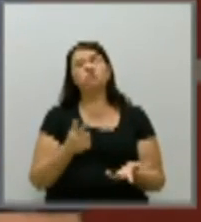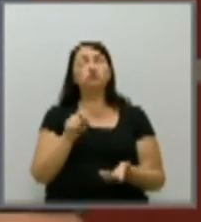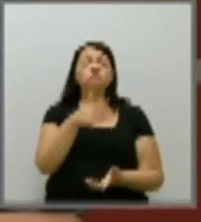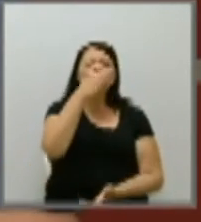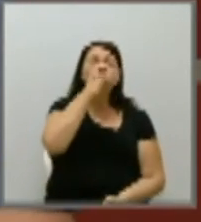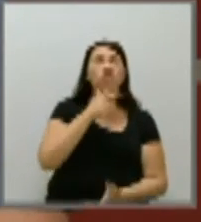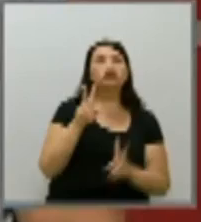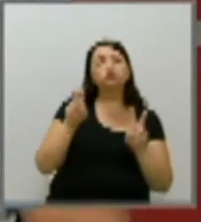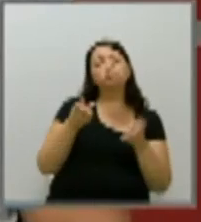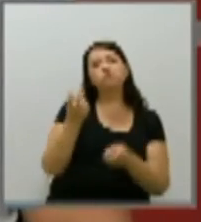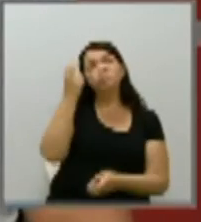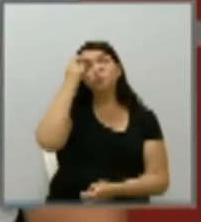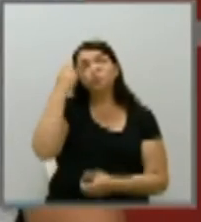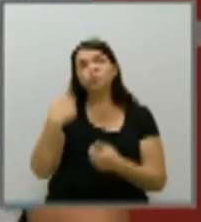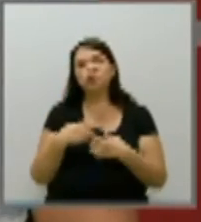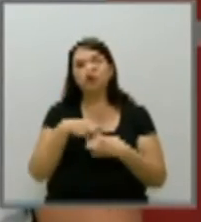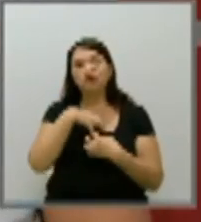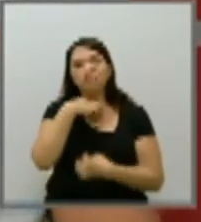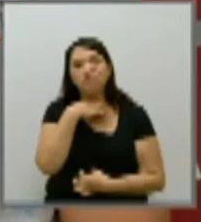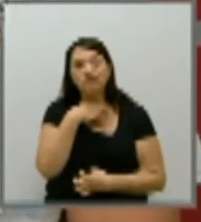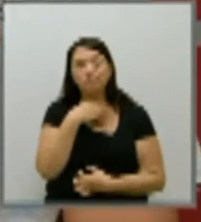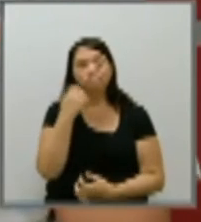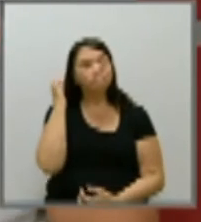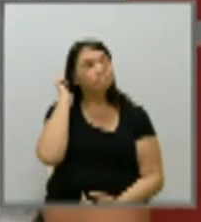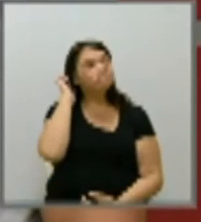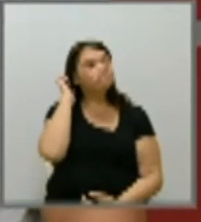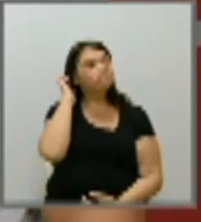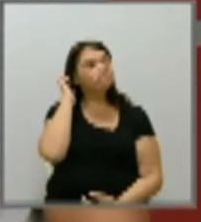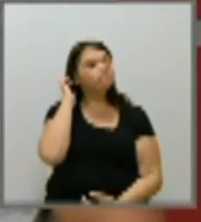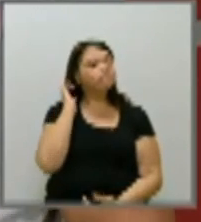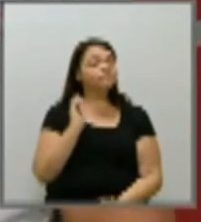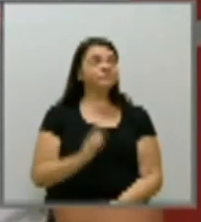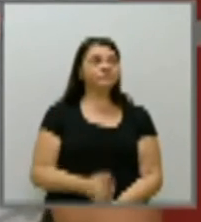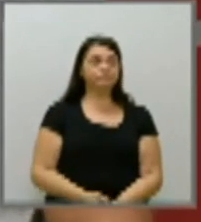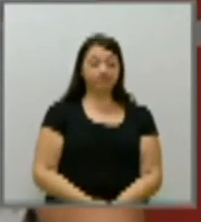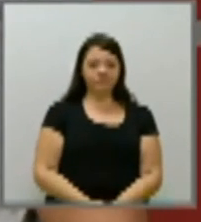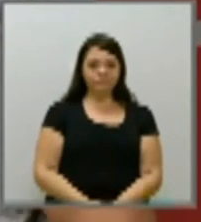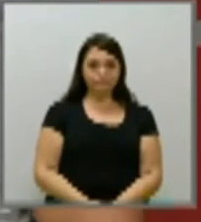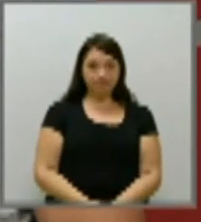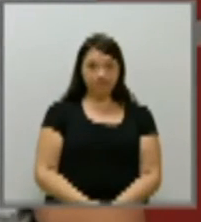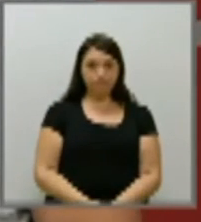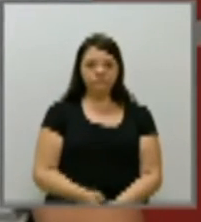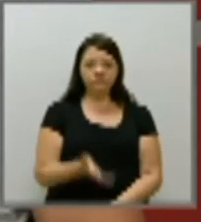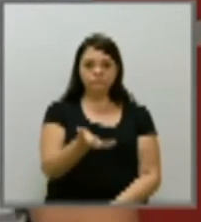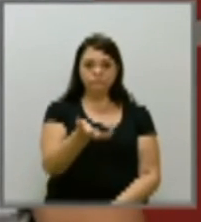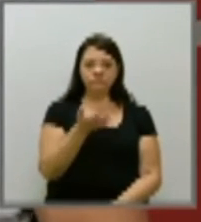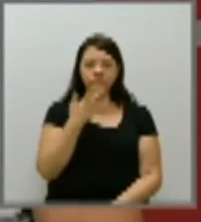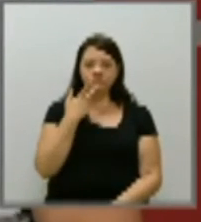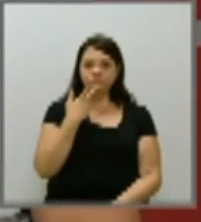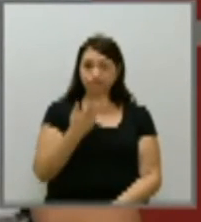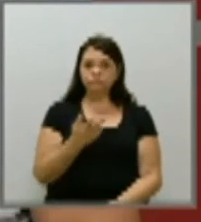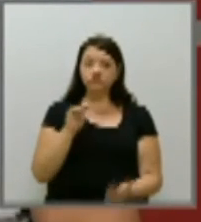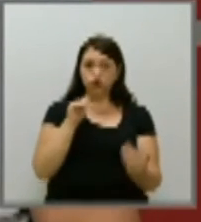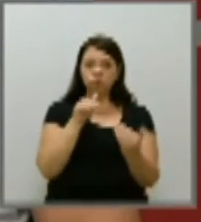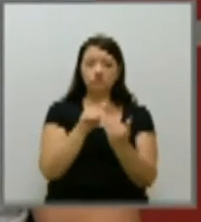na cidade? Certo. Rafael, eu queria dizer que concordo plenamente